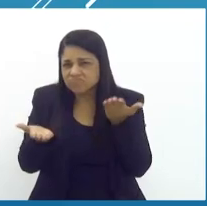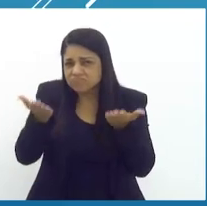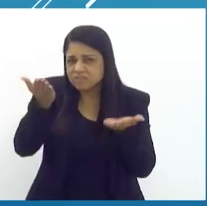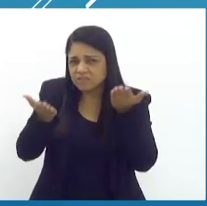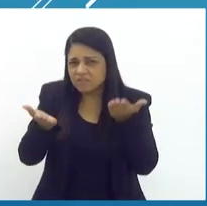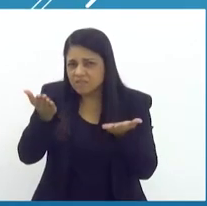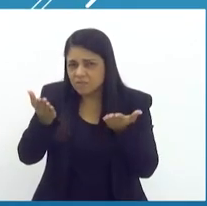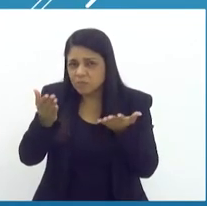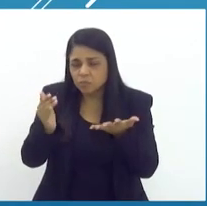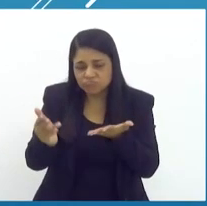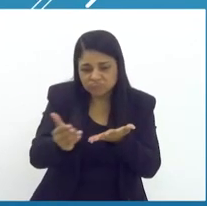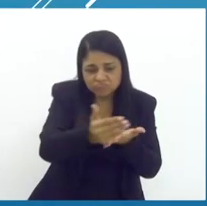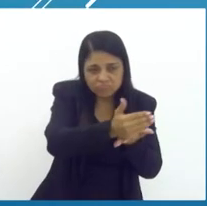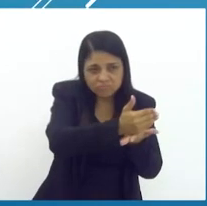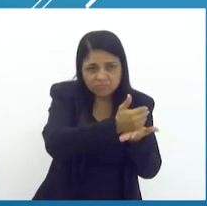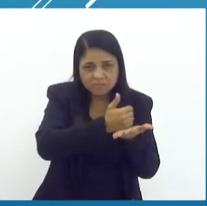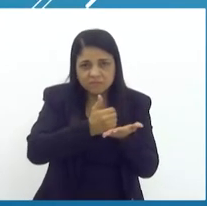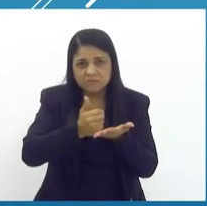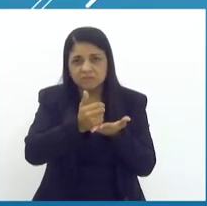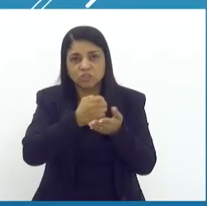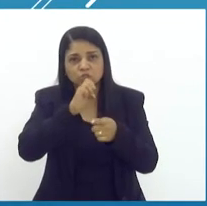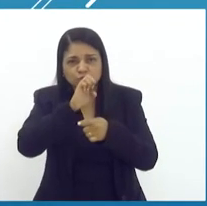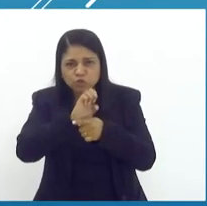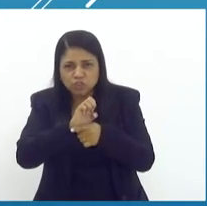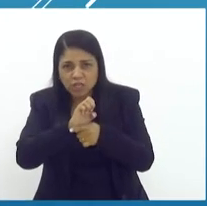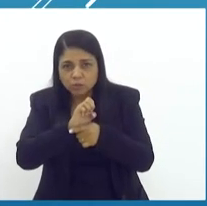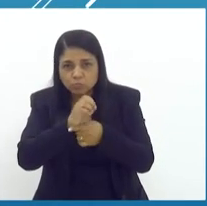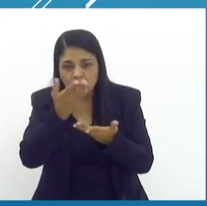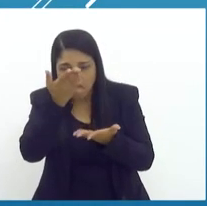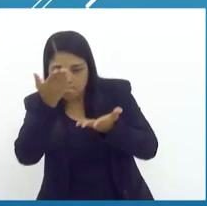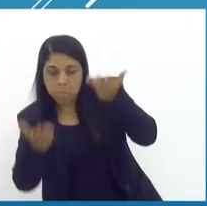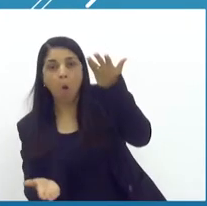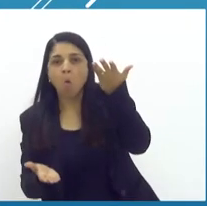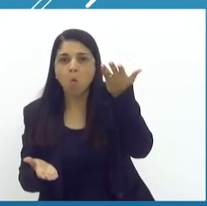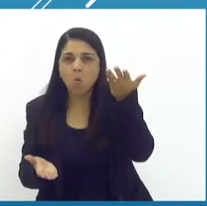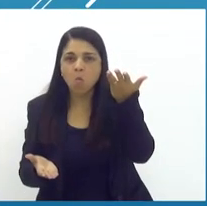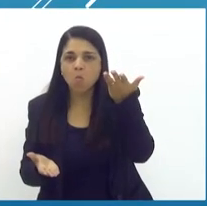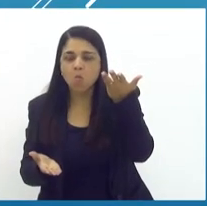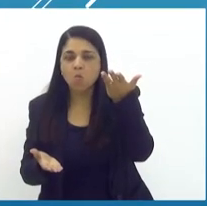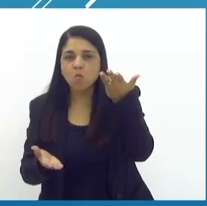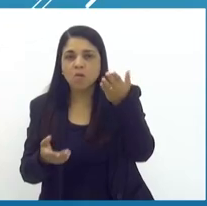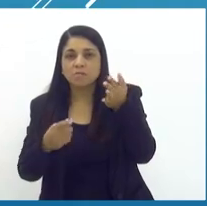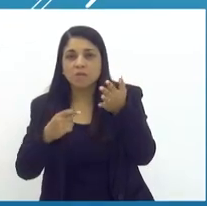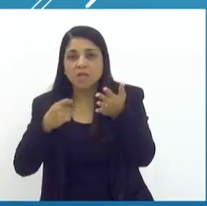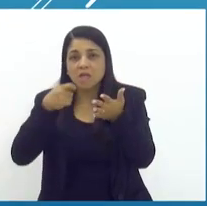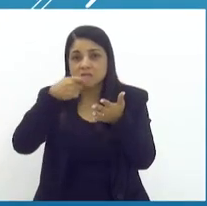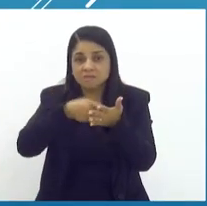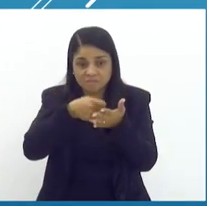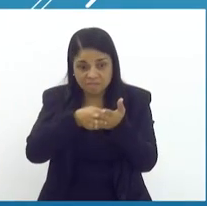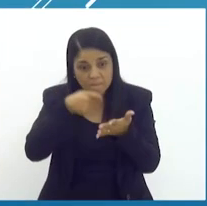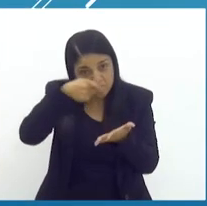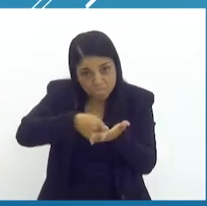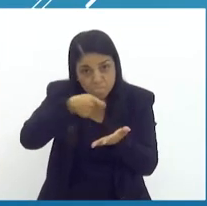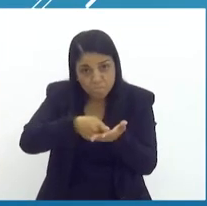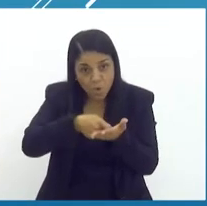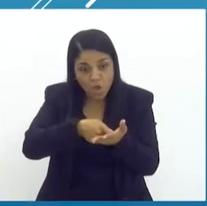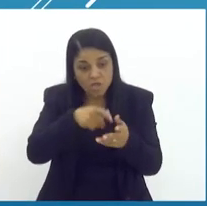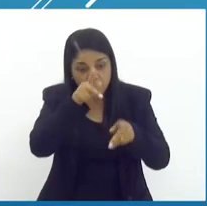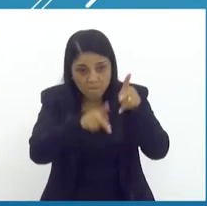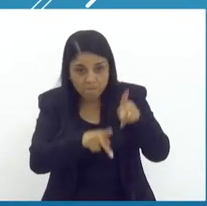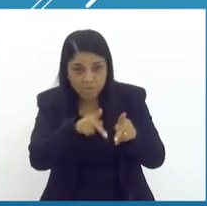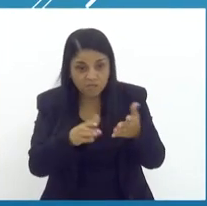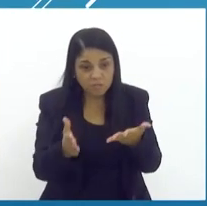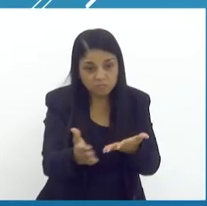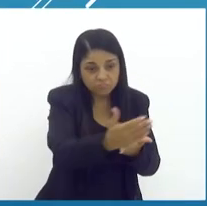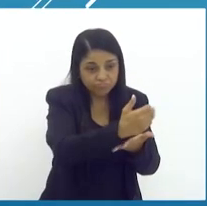e o estado há um desequilíbrio porque o poder de tributar impõe você retirado do cidadão a sua parte privado para